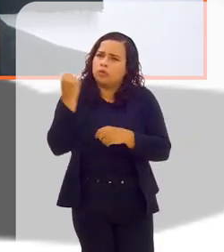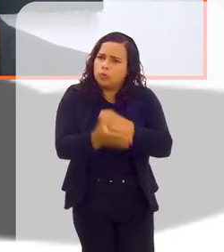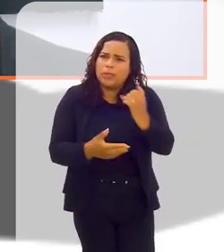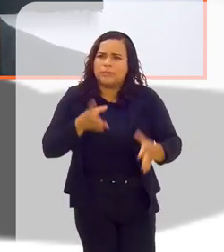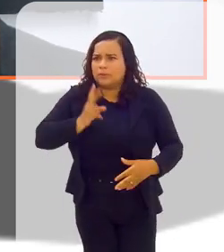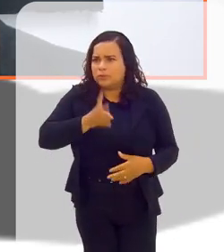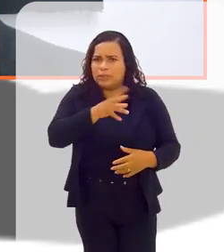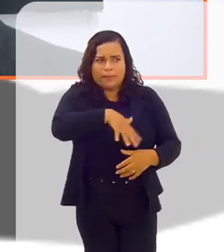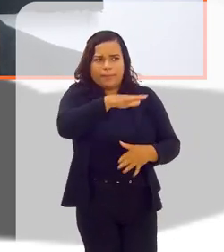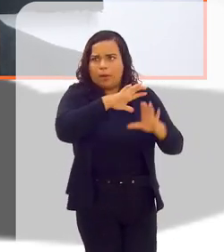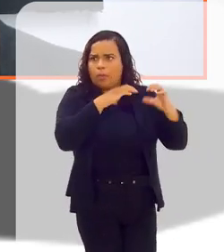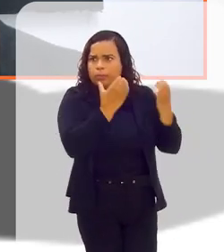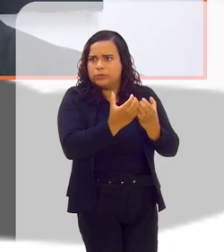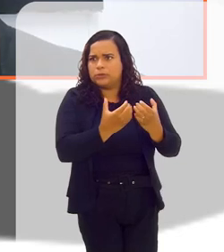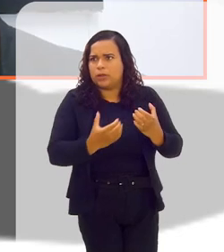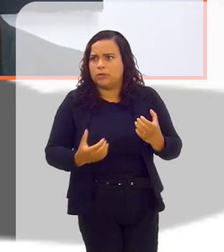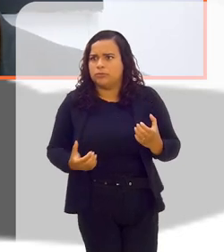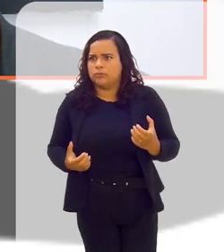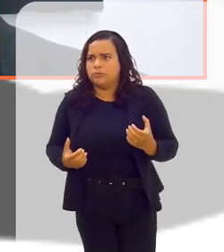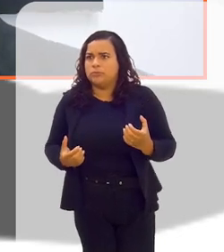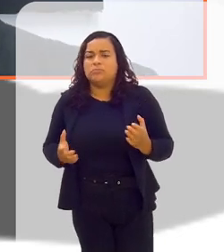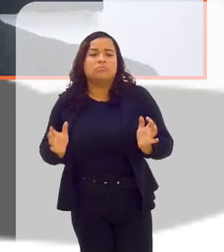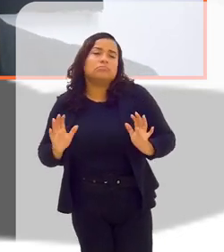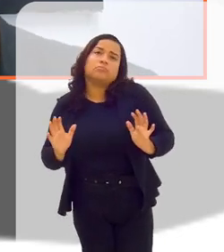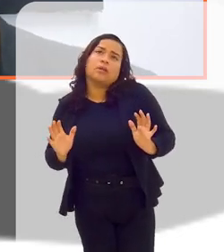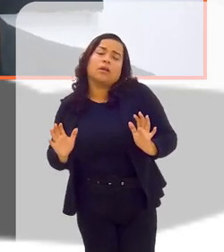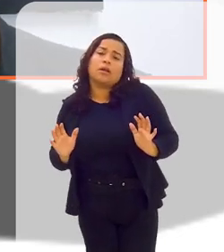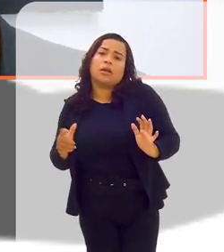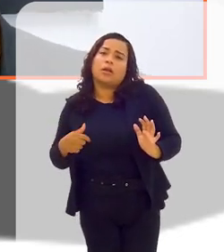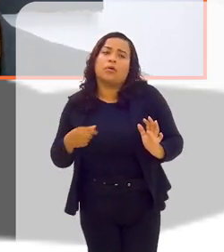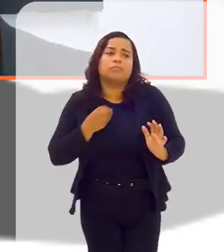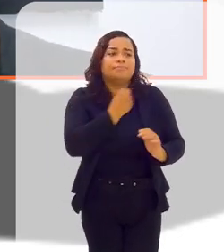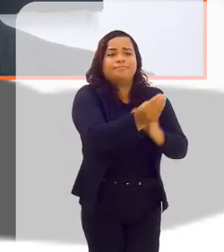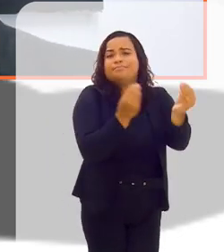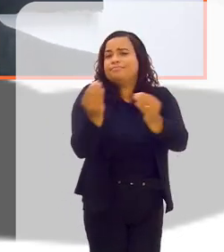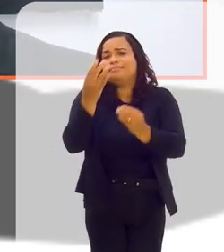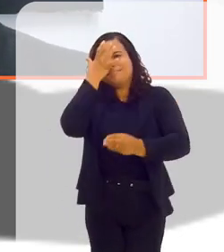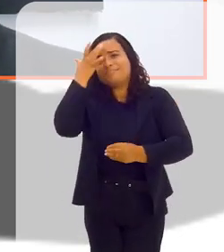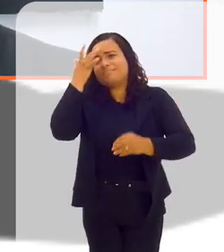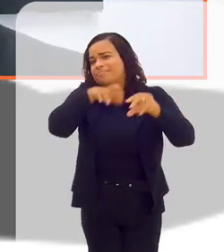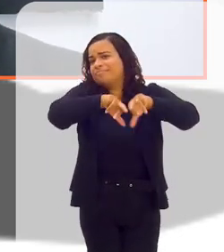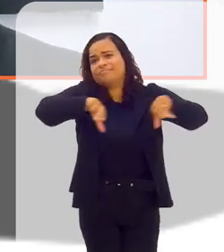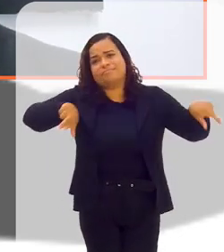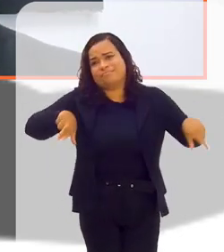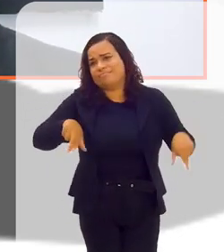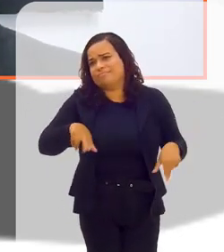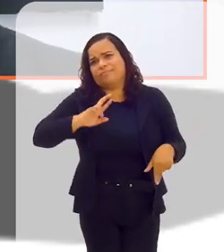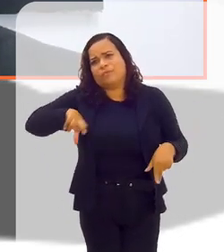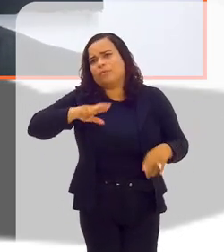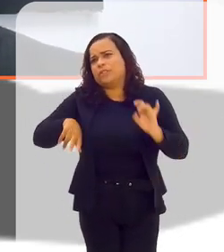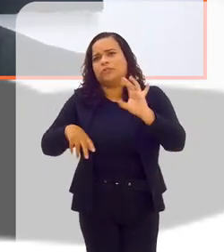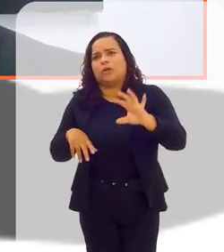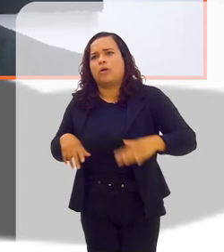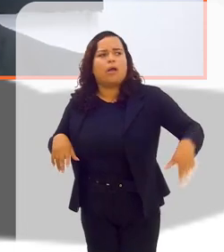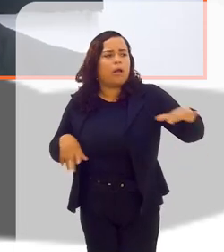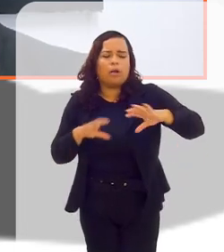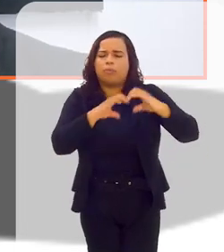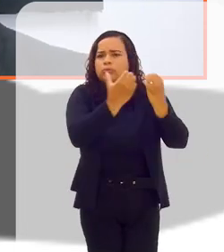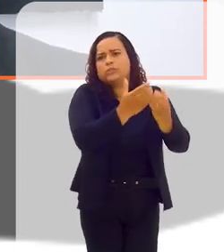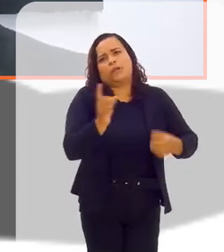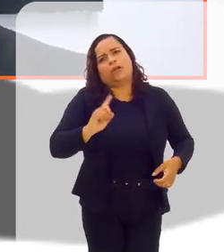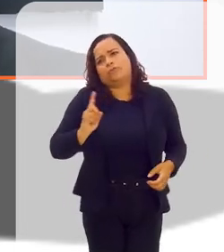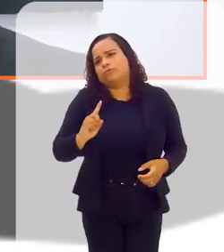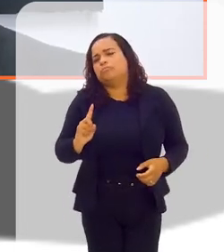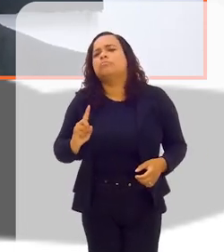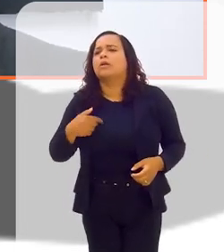doação sempre foi em comunidade, Érico? Olha, eu fazia doações para as mais diversas pessoas, não necessariamente só para